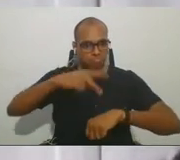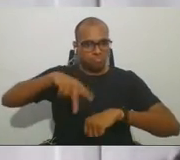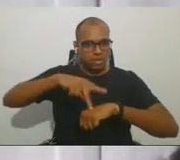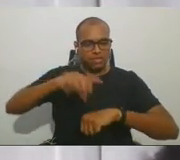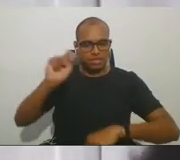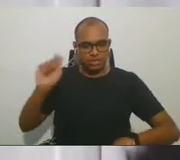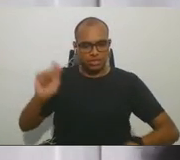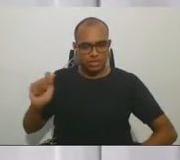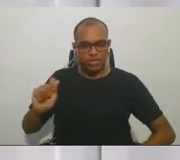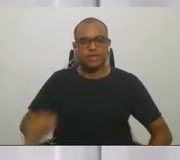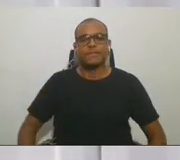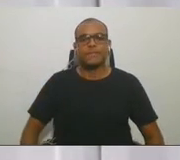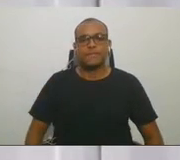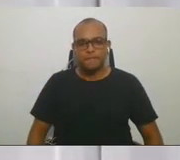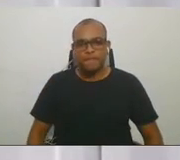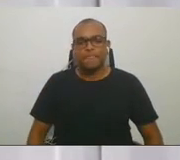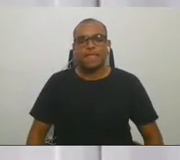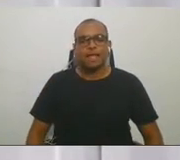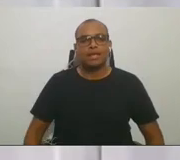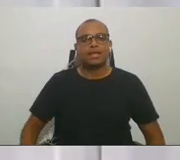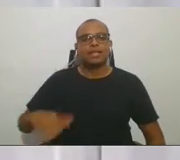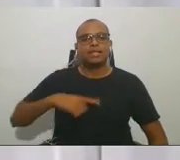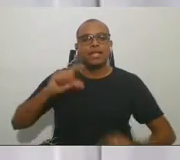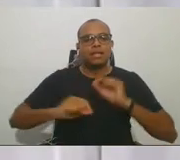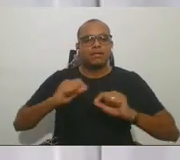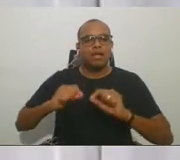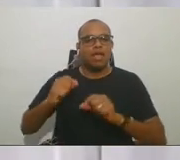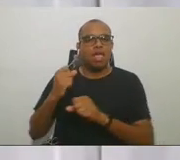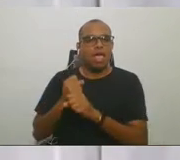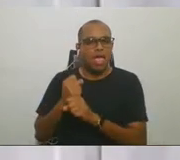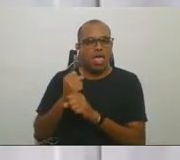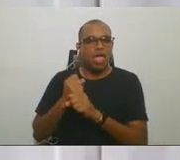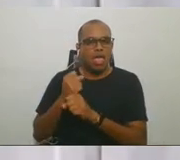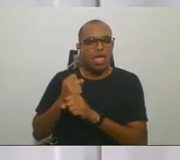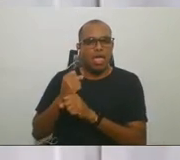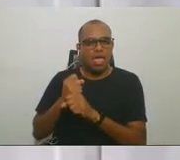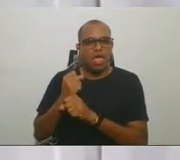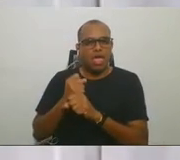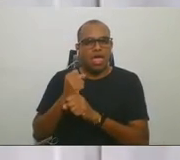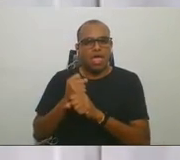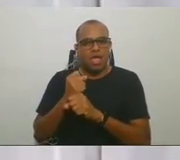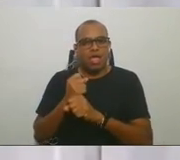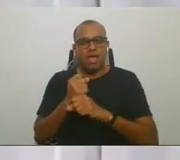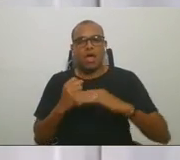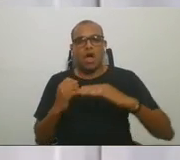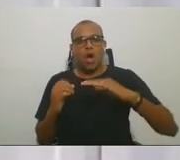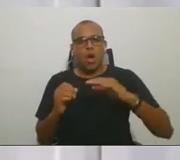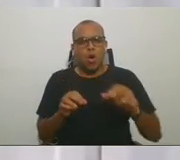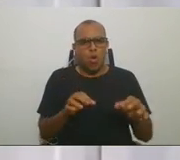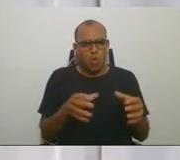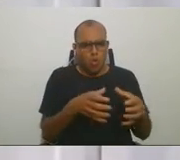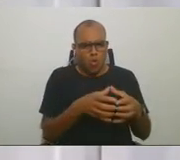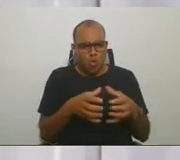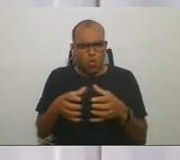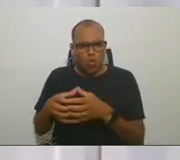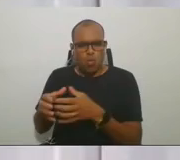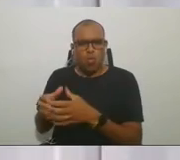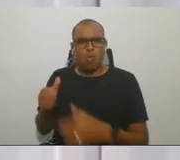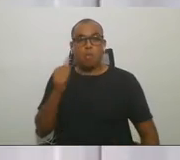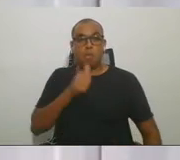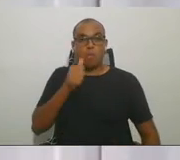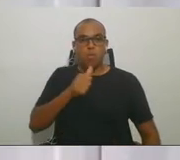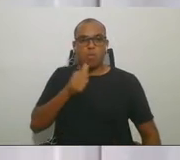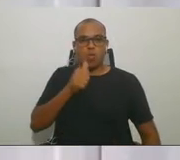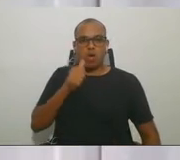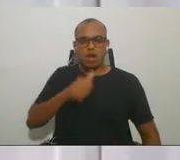fez a medida que tinha sido longamente demandada pelas organizações feministas, por essa notável